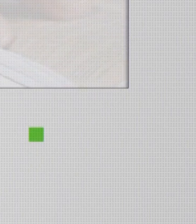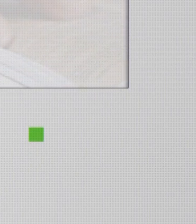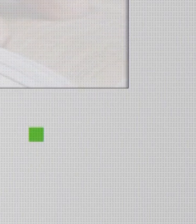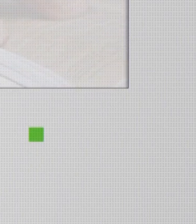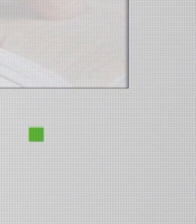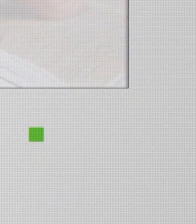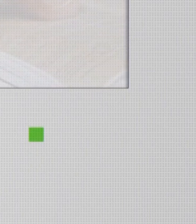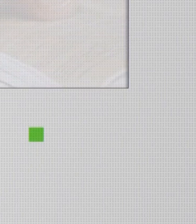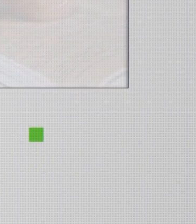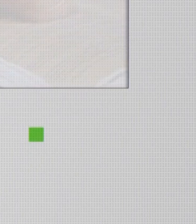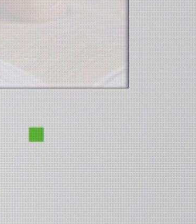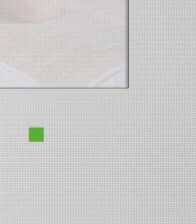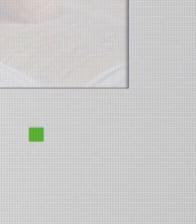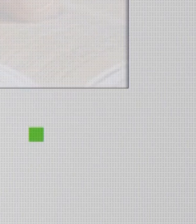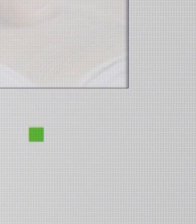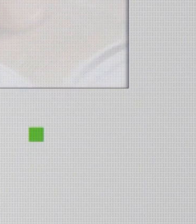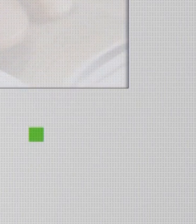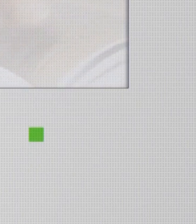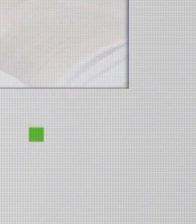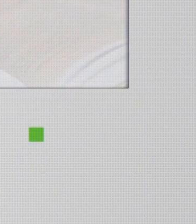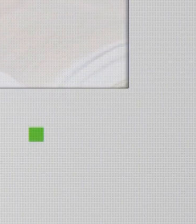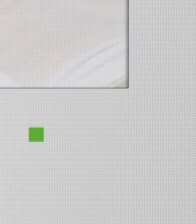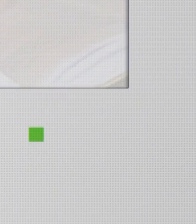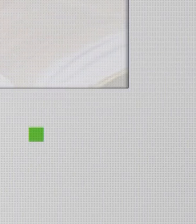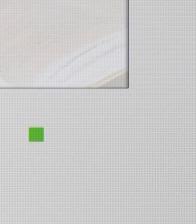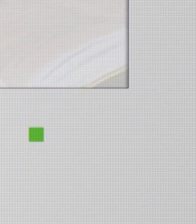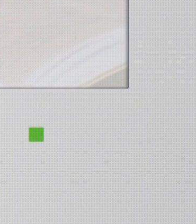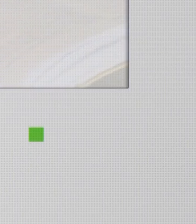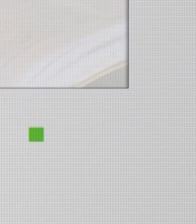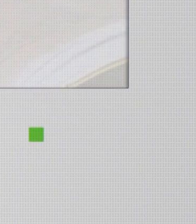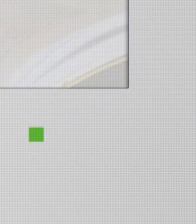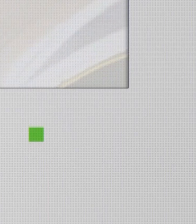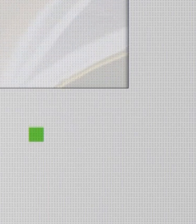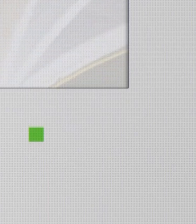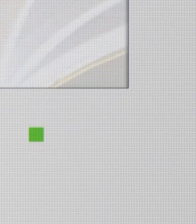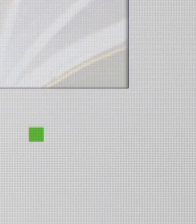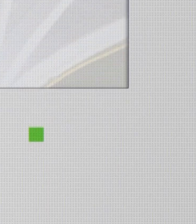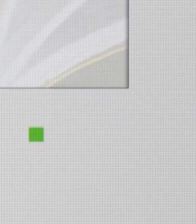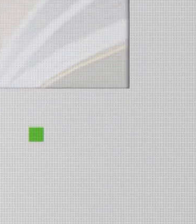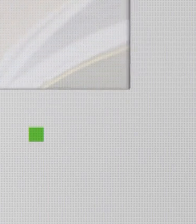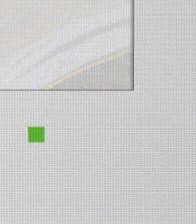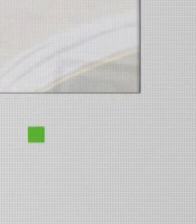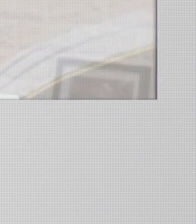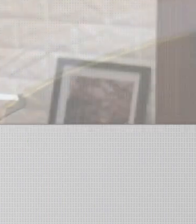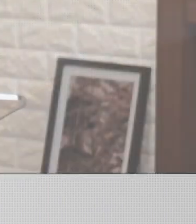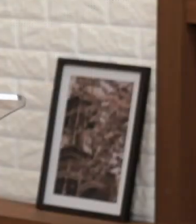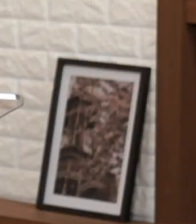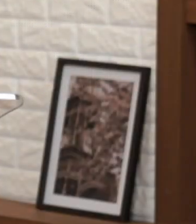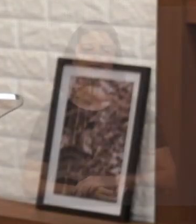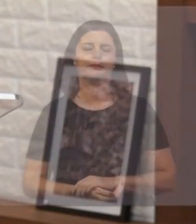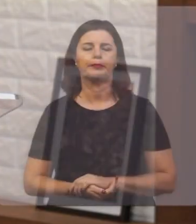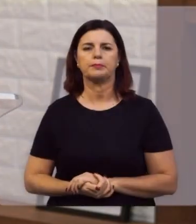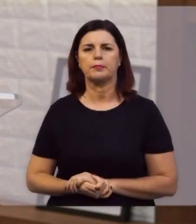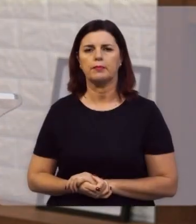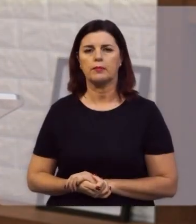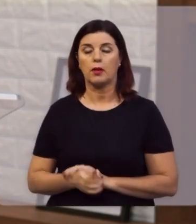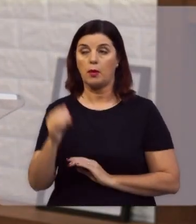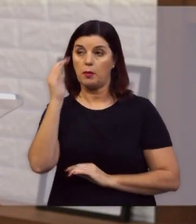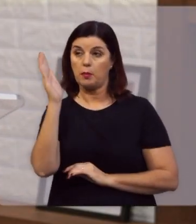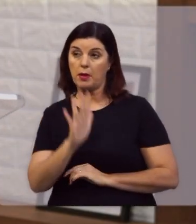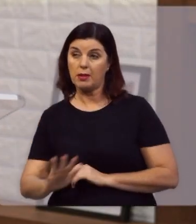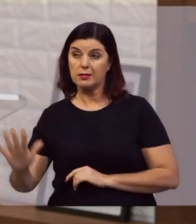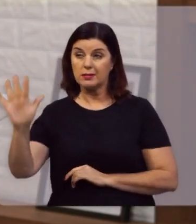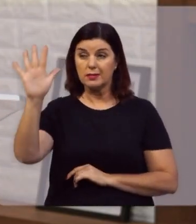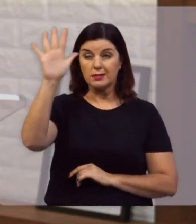porque são ministros de Deus atendendo constantemente a este serviço o Brasil